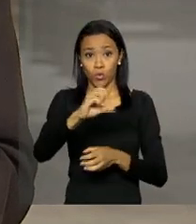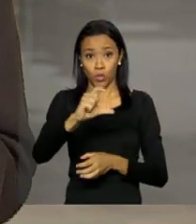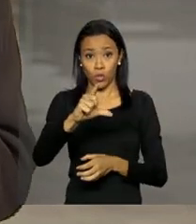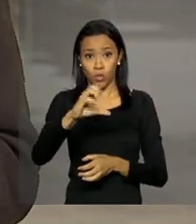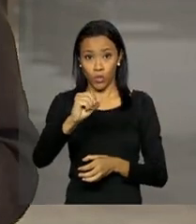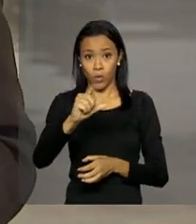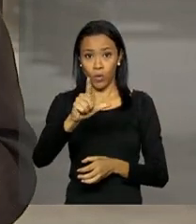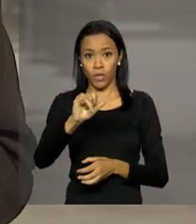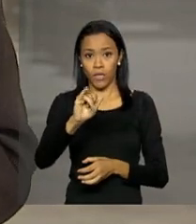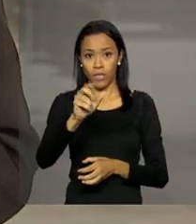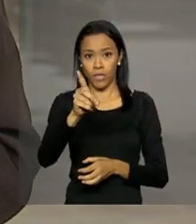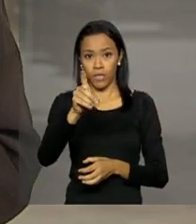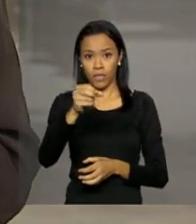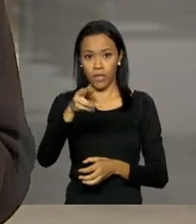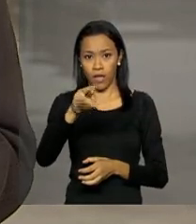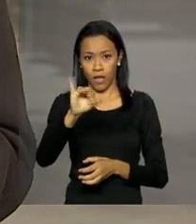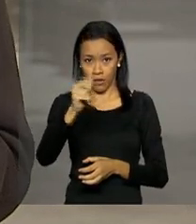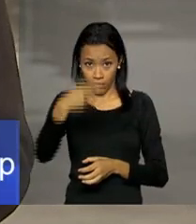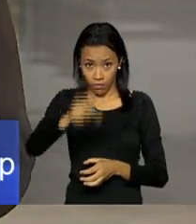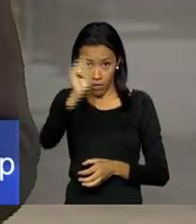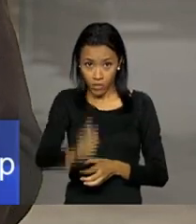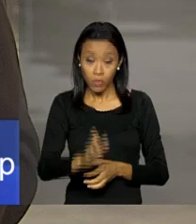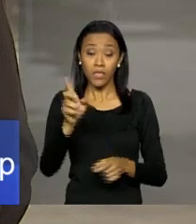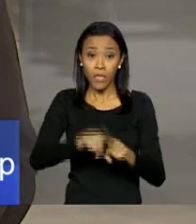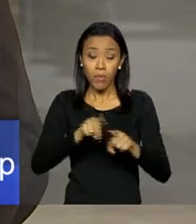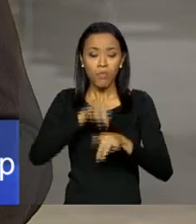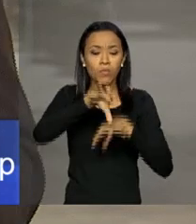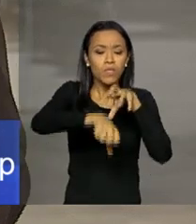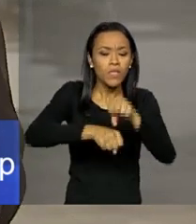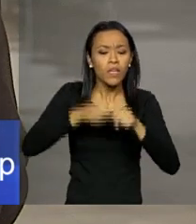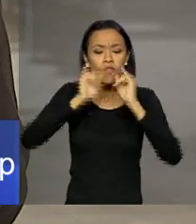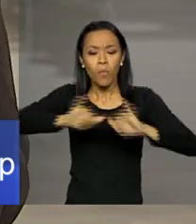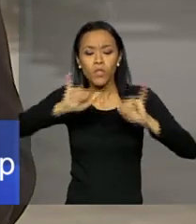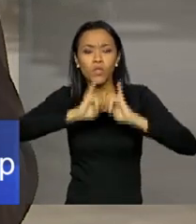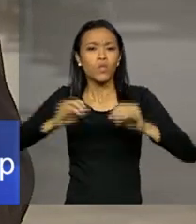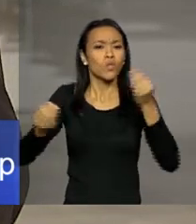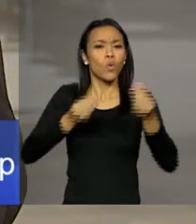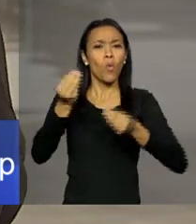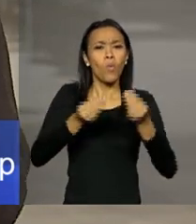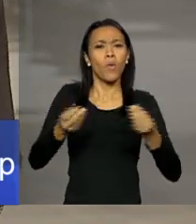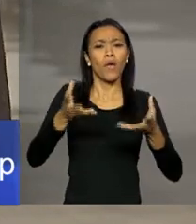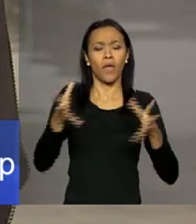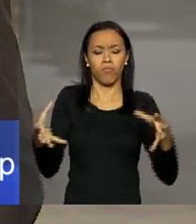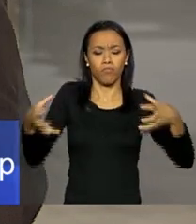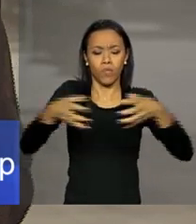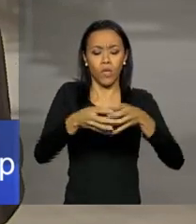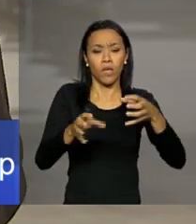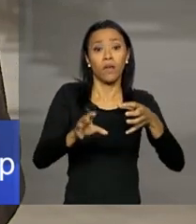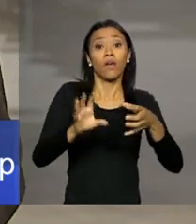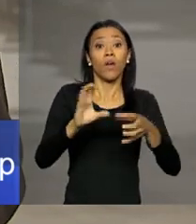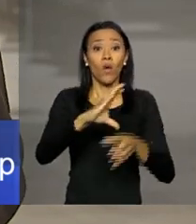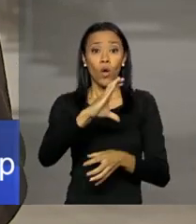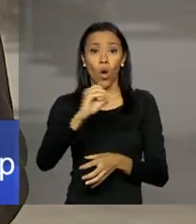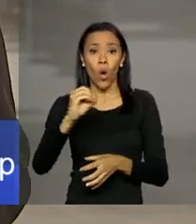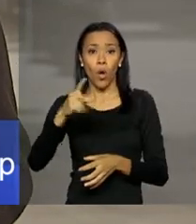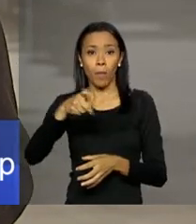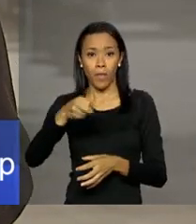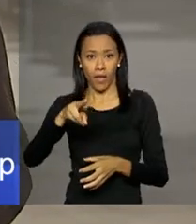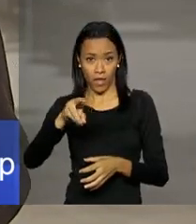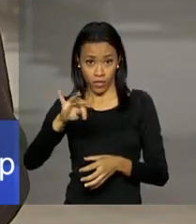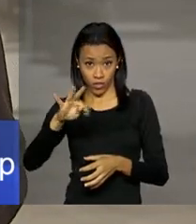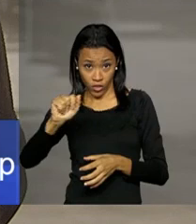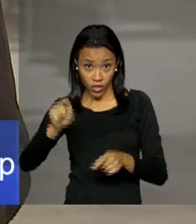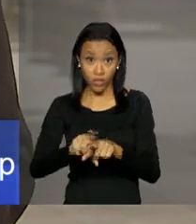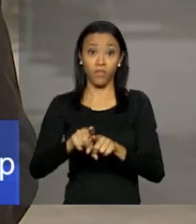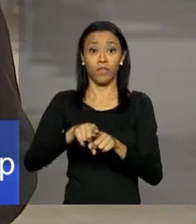Brasil também é possível buscar informações sobre o associativismo popular sobre cooperativas de Agricultura Familiar e de